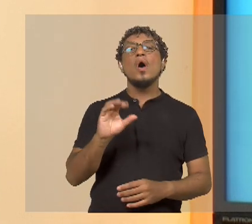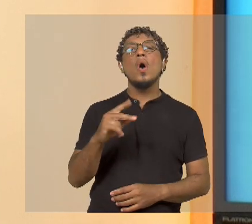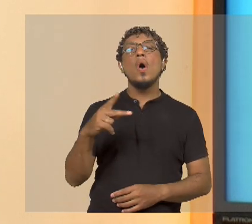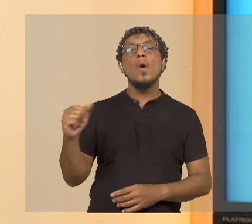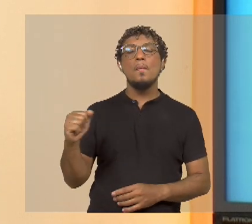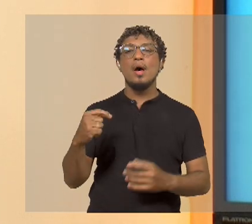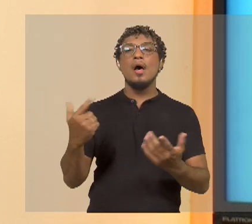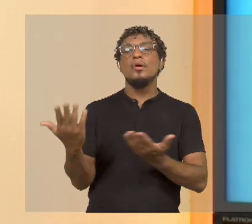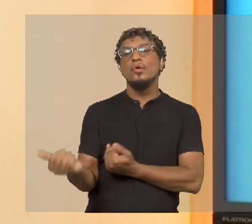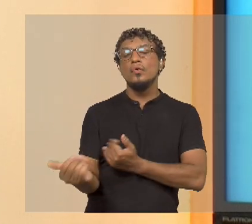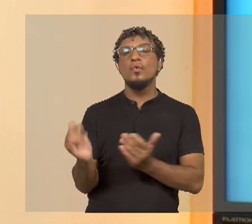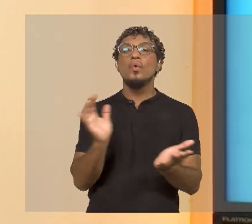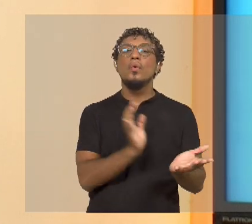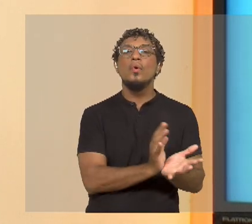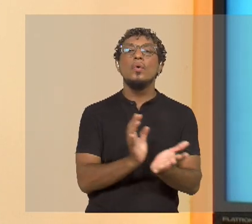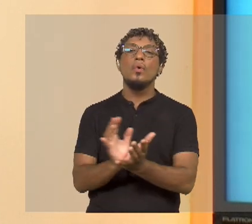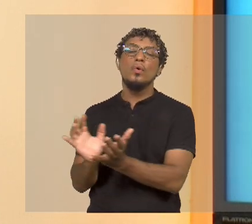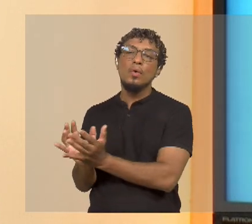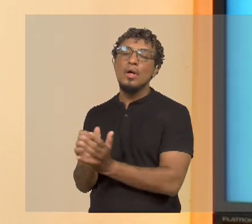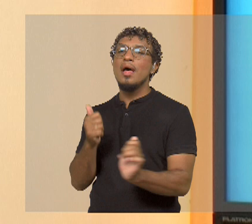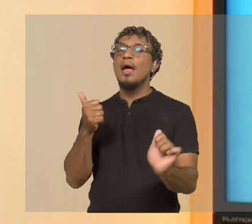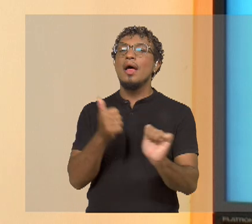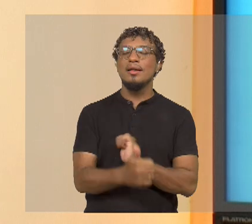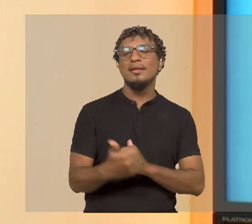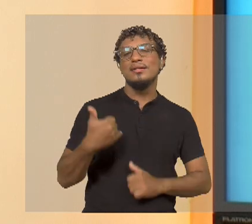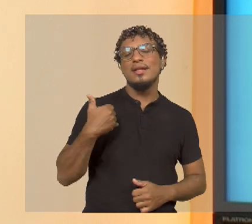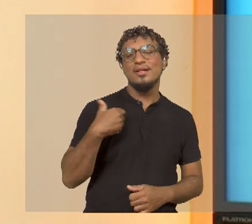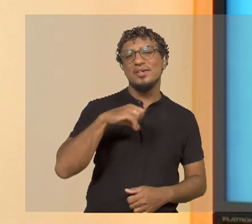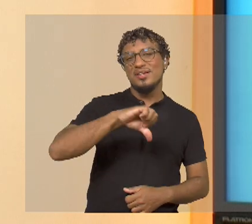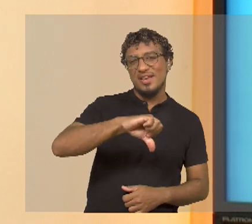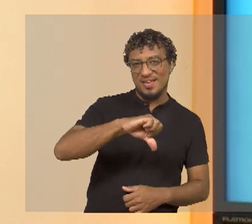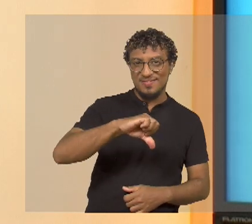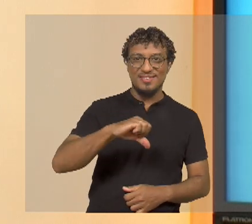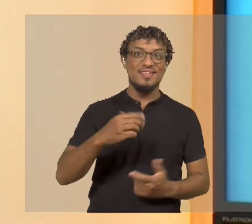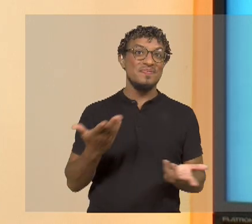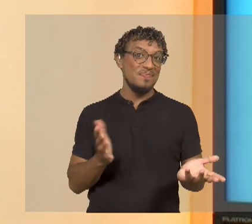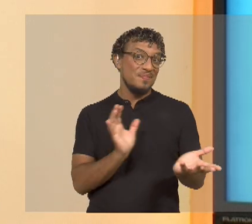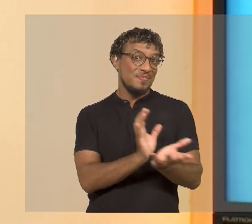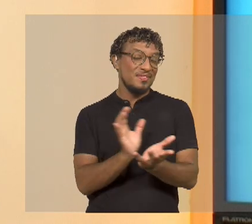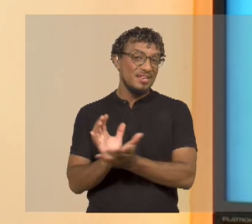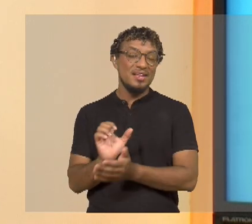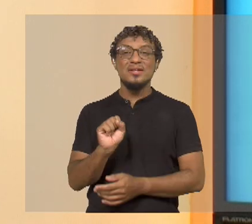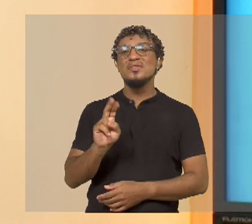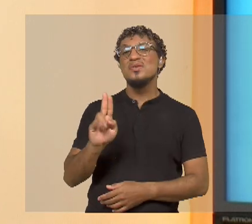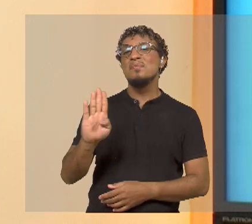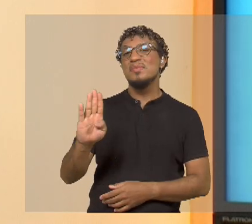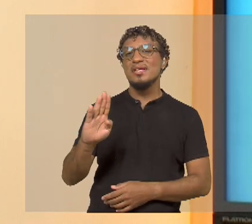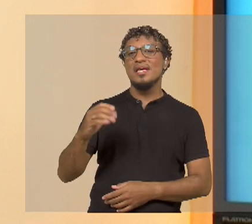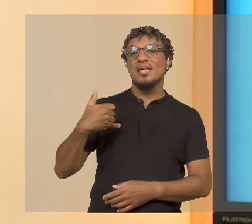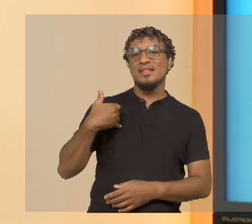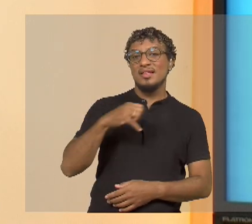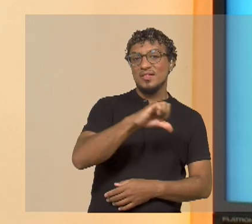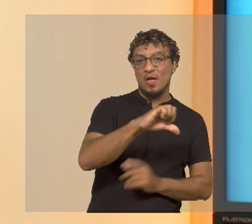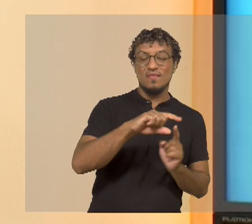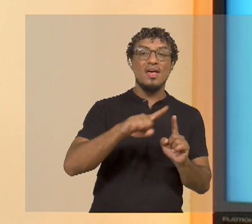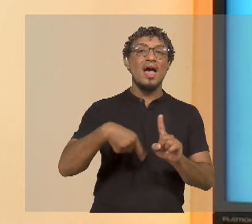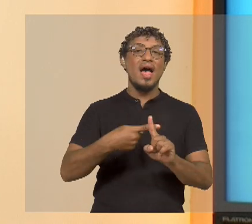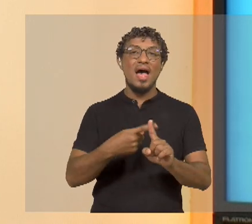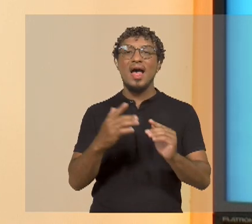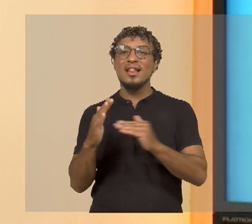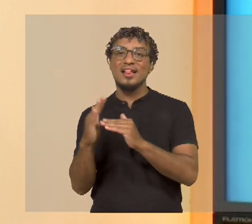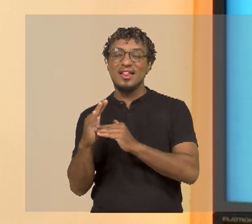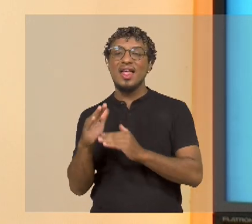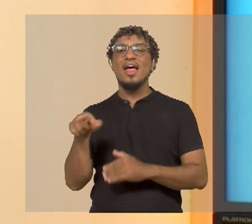para as categorias de base, com atletas a partir dos 9 anos de idade, então categoria sub-9 até o sub-20. As